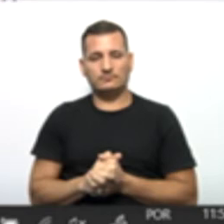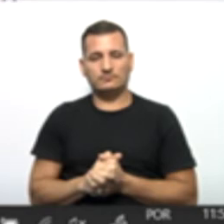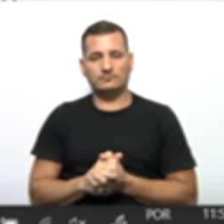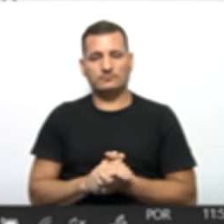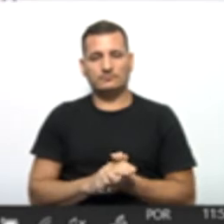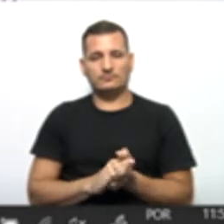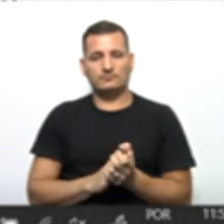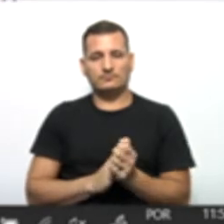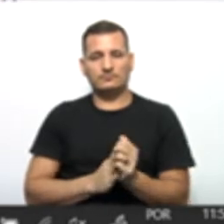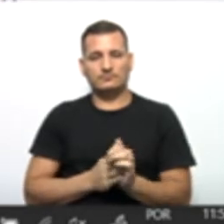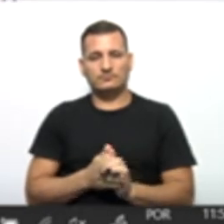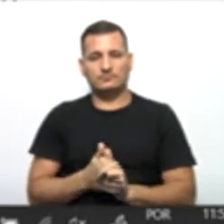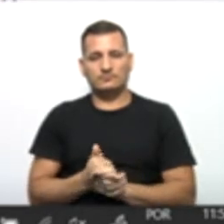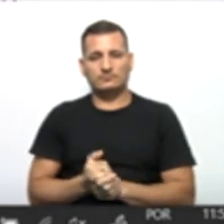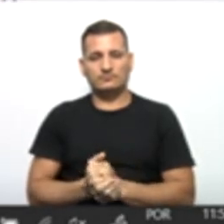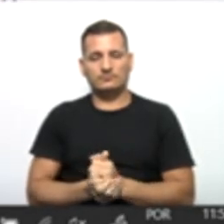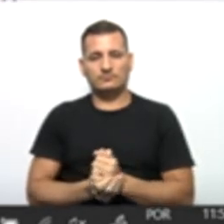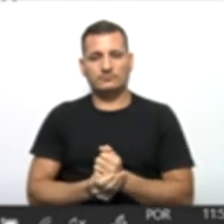ô